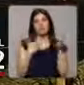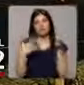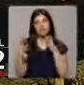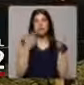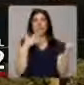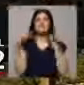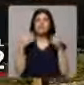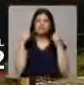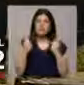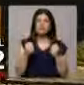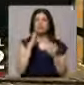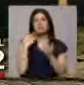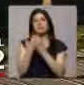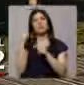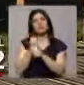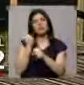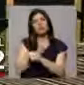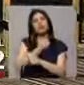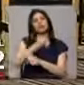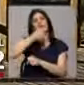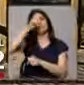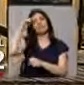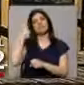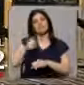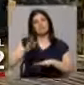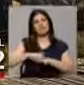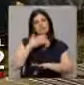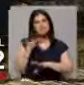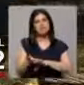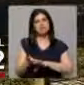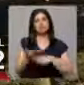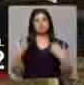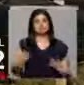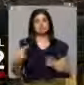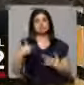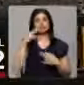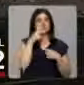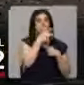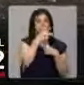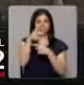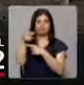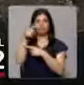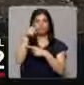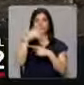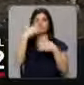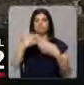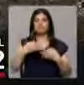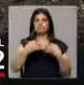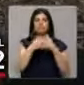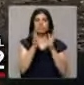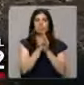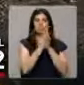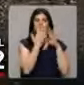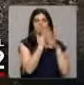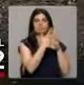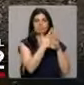vale eu vou desviar um Pou para o Paulo Gonçalves mostrar portanto toda esta zona ardeu Aqui estamos aqui na Freguesia de murches